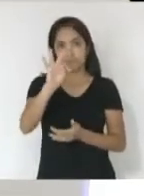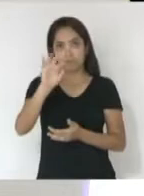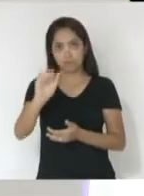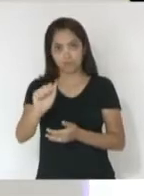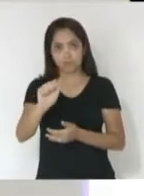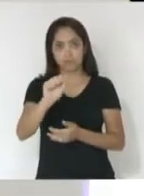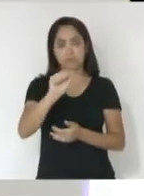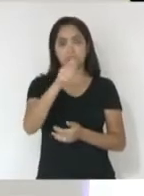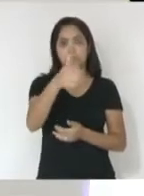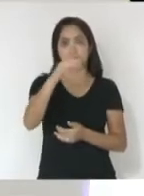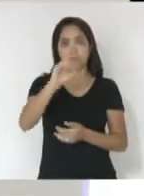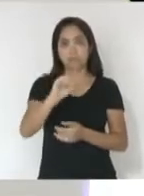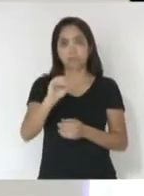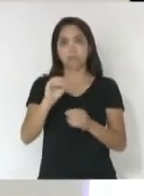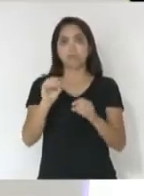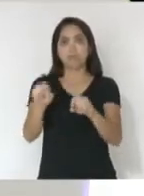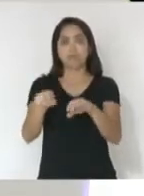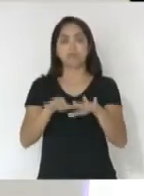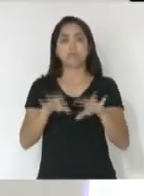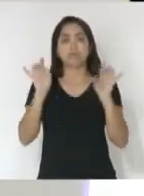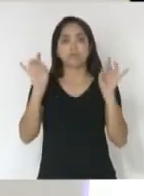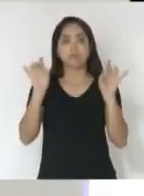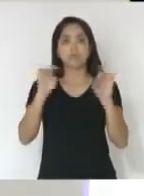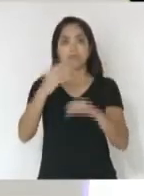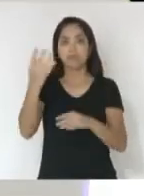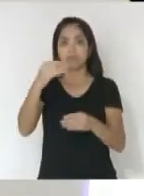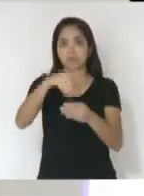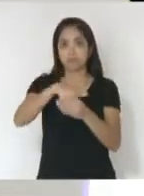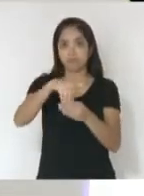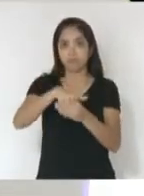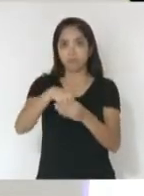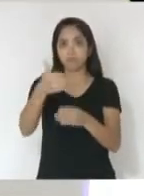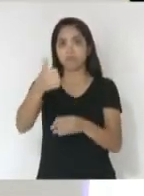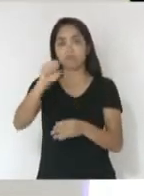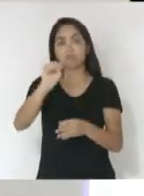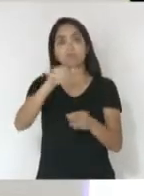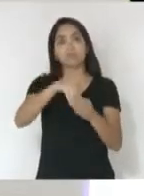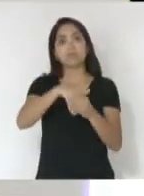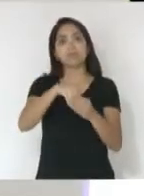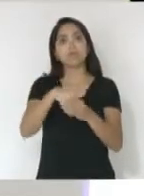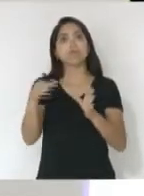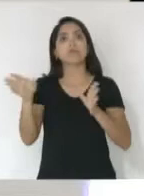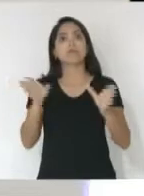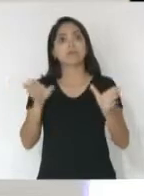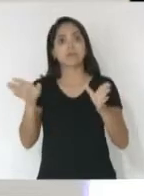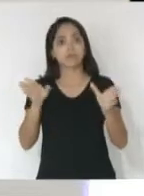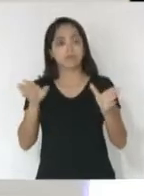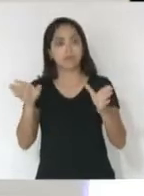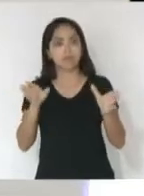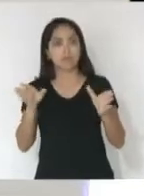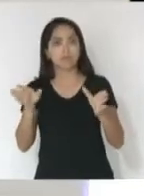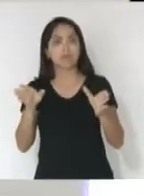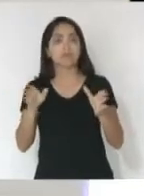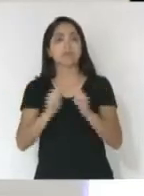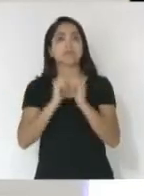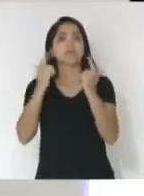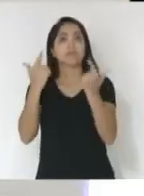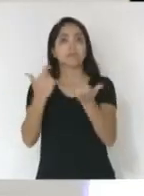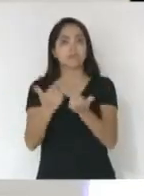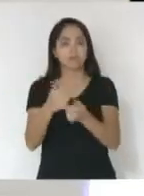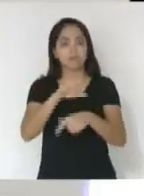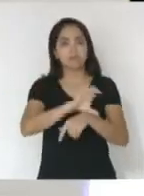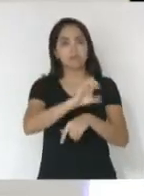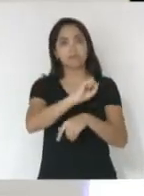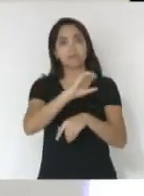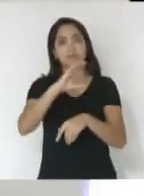10ª sessão extraordinária da 4ª sessão legislativa da 18ª legislatura da Assembleia Legislativa do